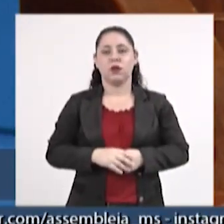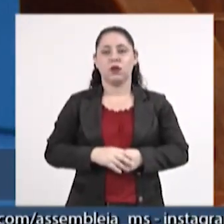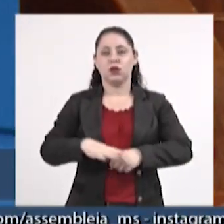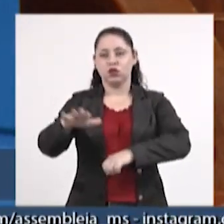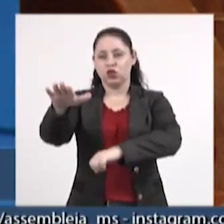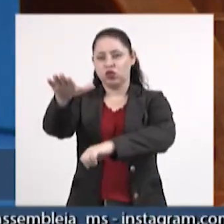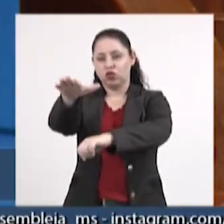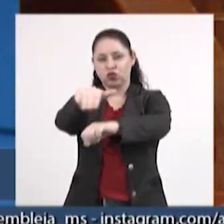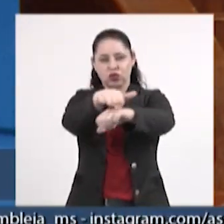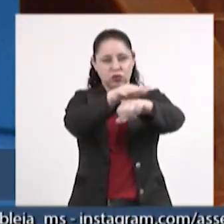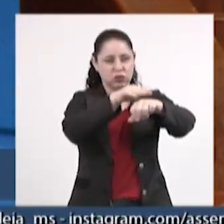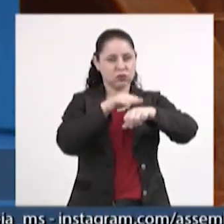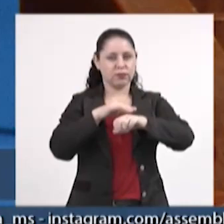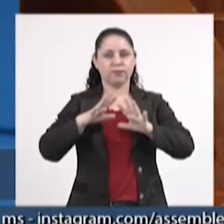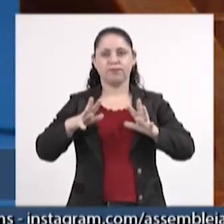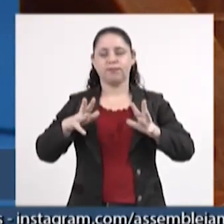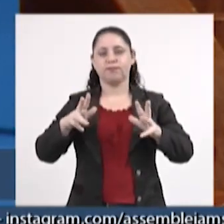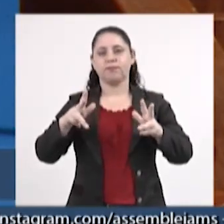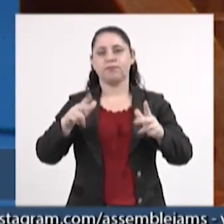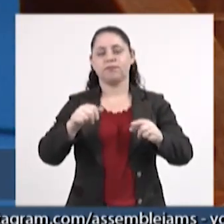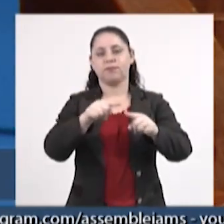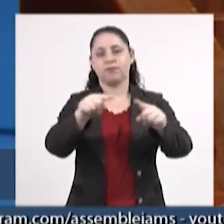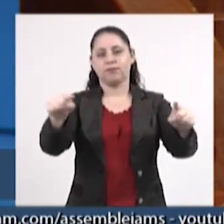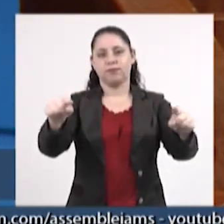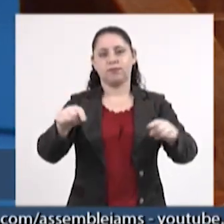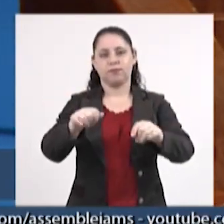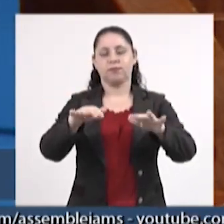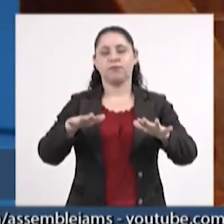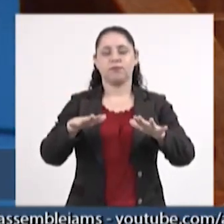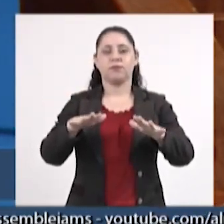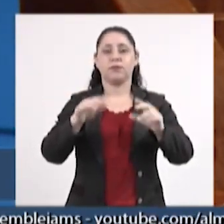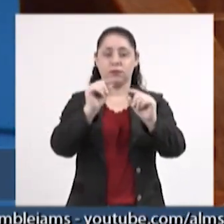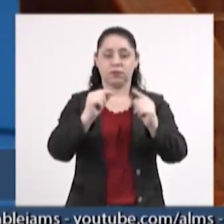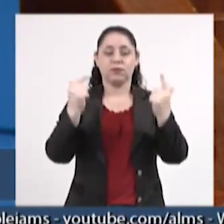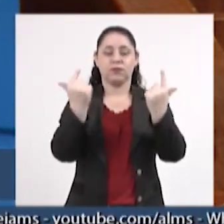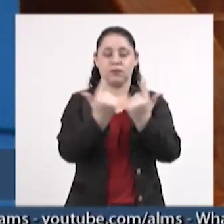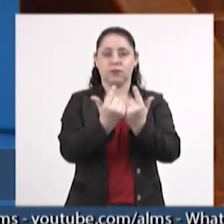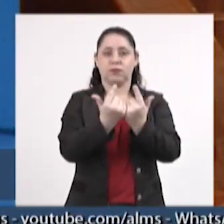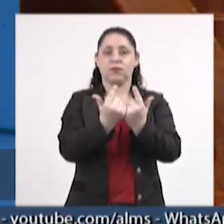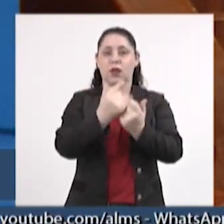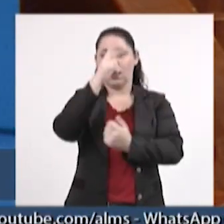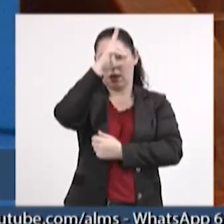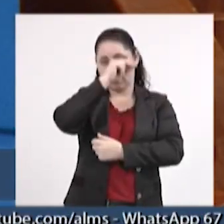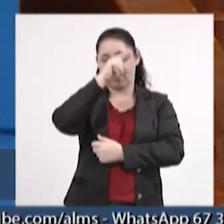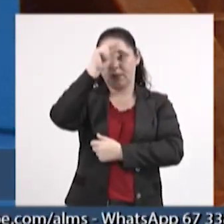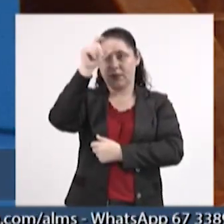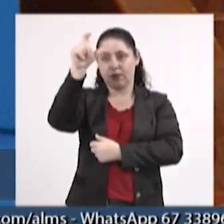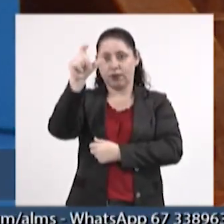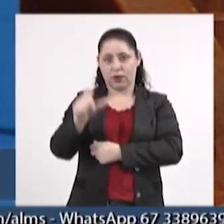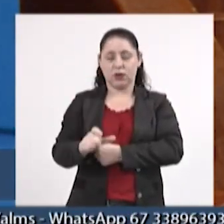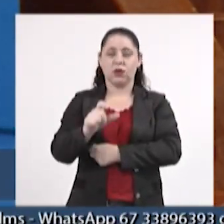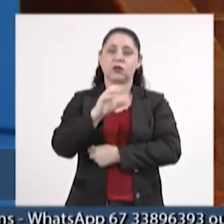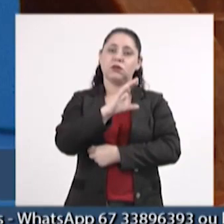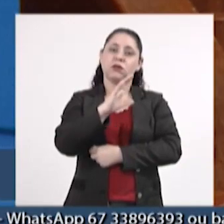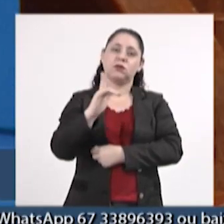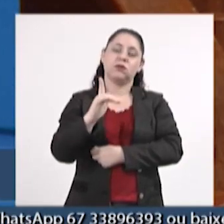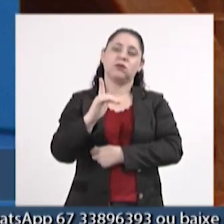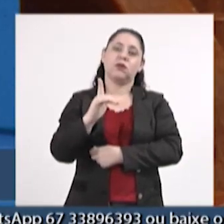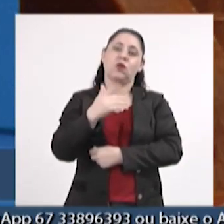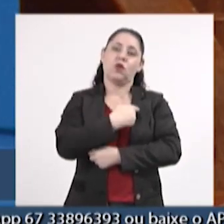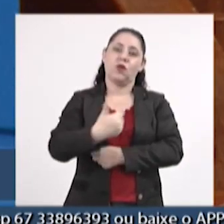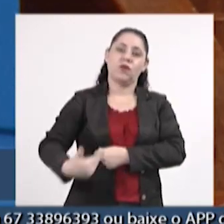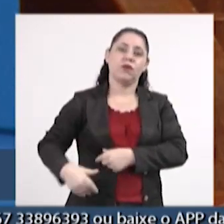convocando todas e todos que estão nessa plenária, a Assembleia Legislativa, a prefeita de Campo Grande, o governo